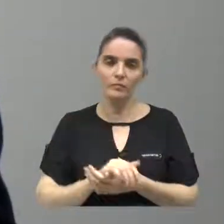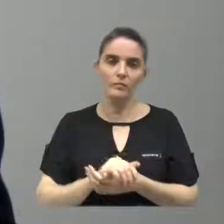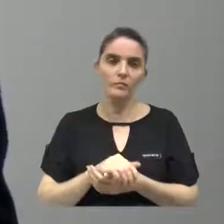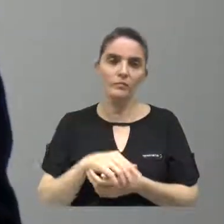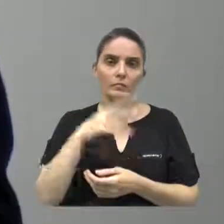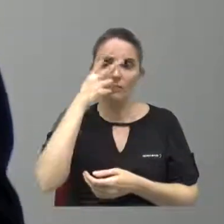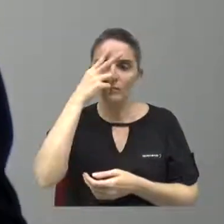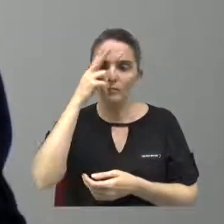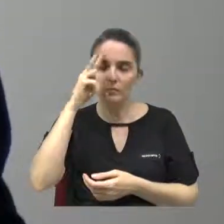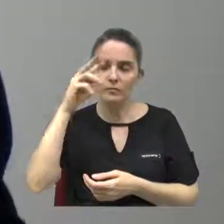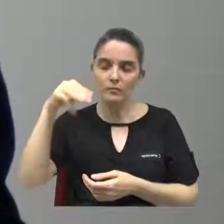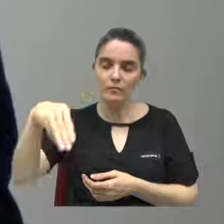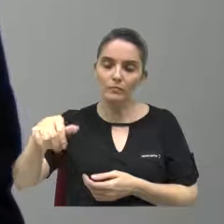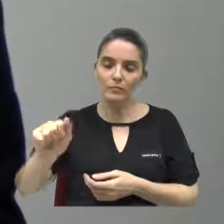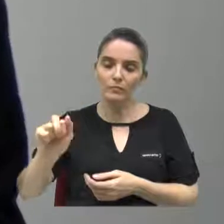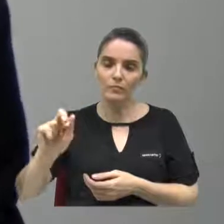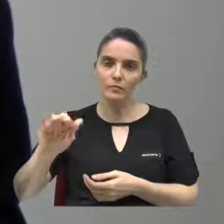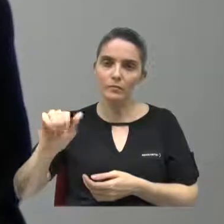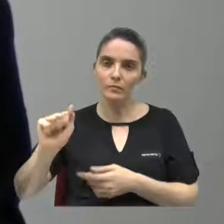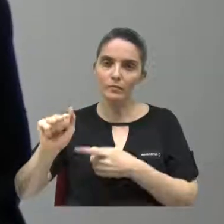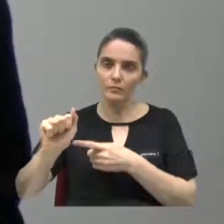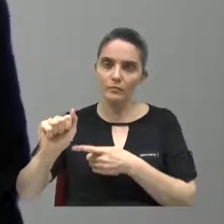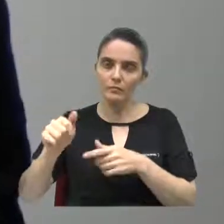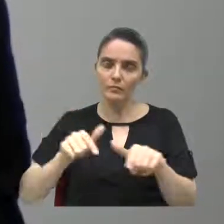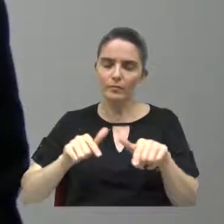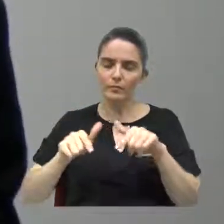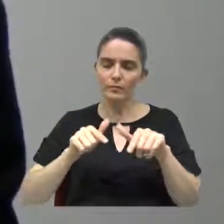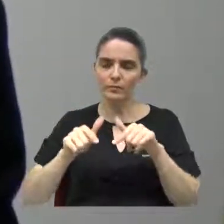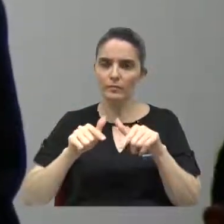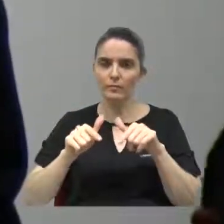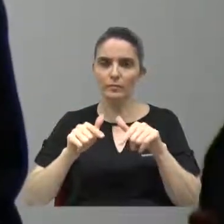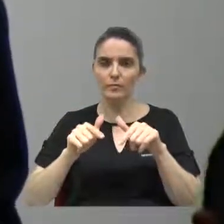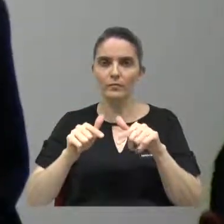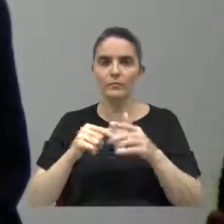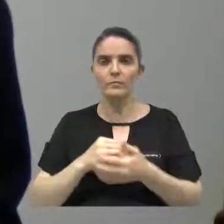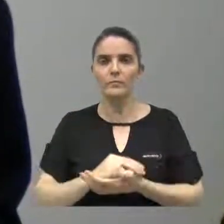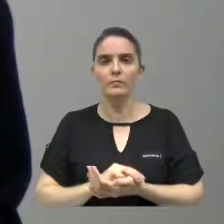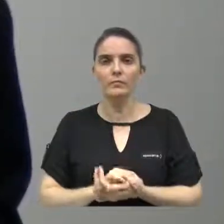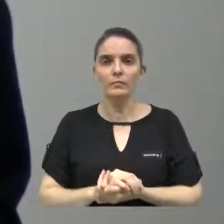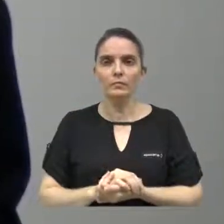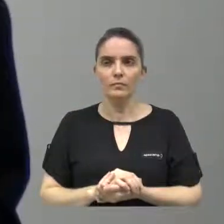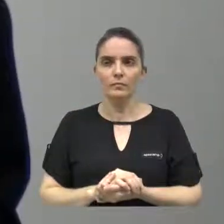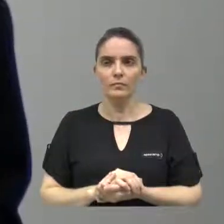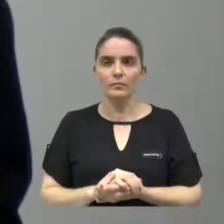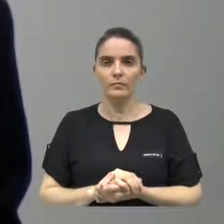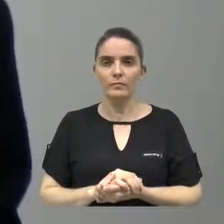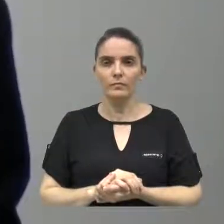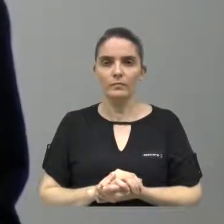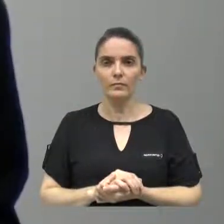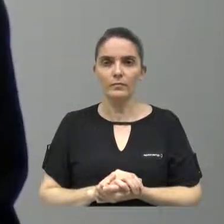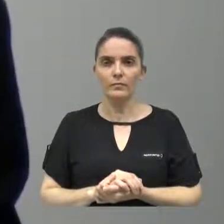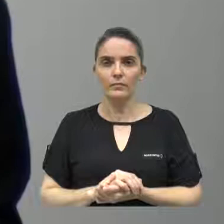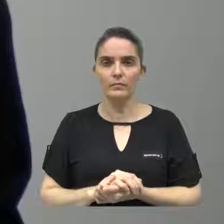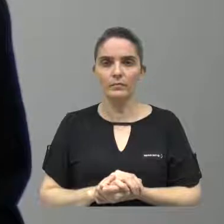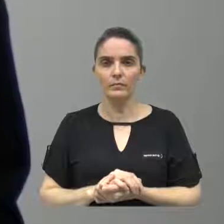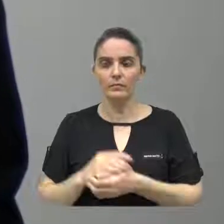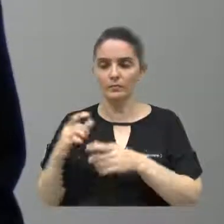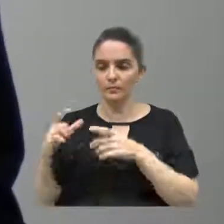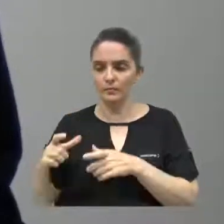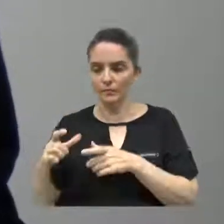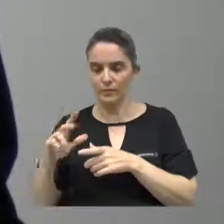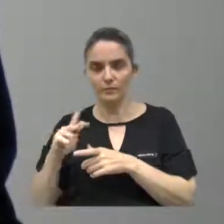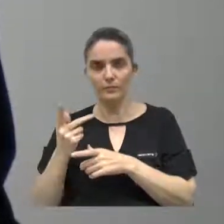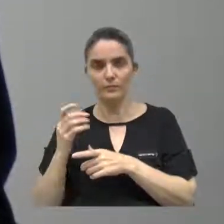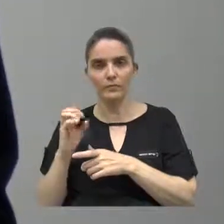Maria, que ela fez o trabalho dela, lá na época do Horto Florestal, os primeiros